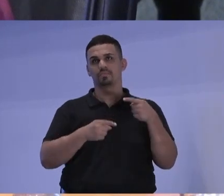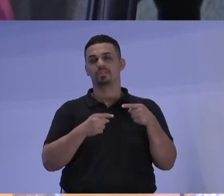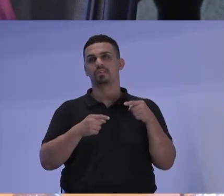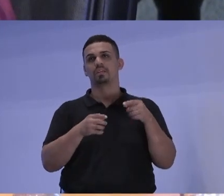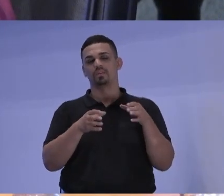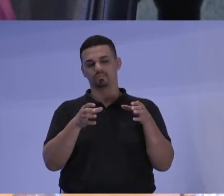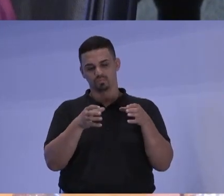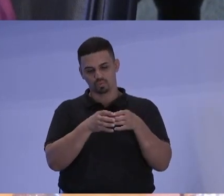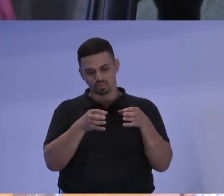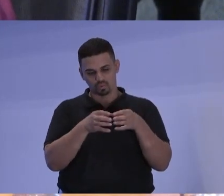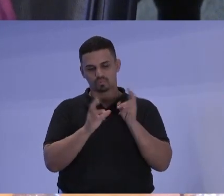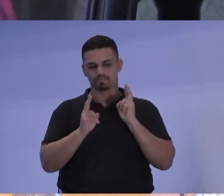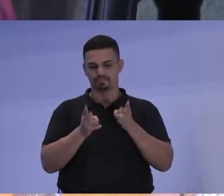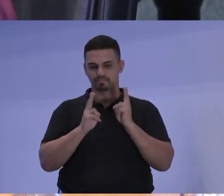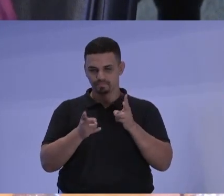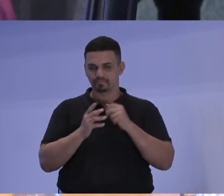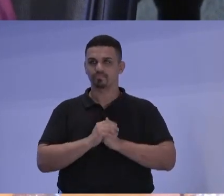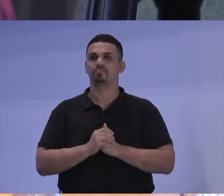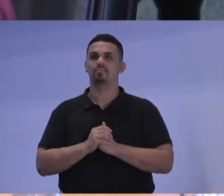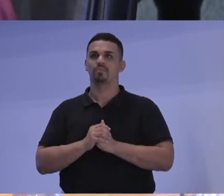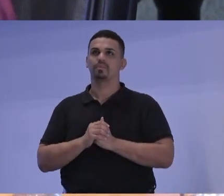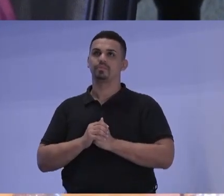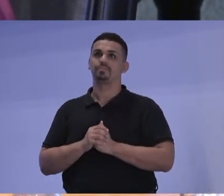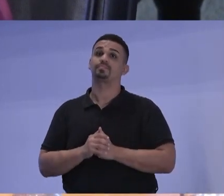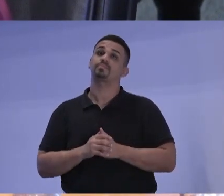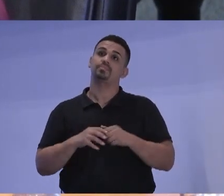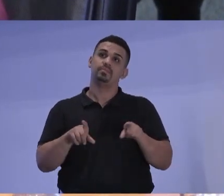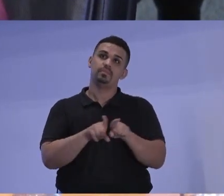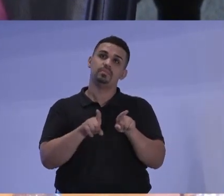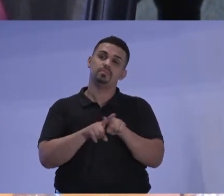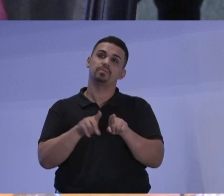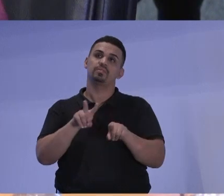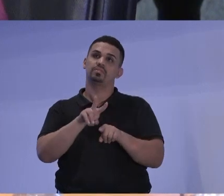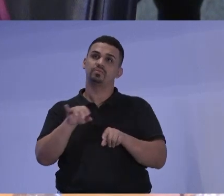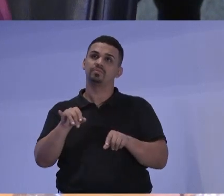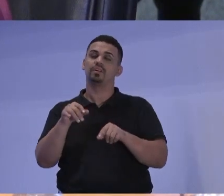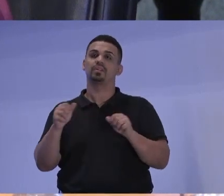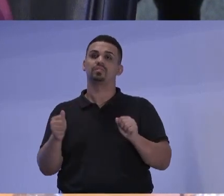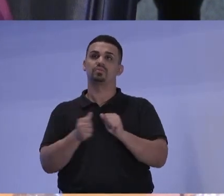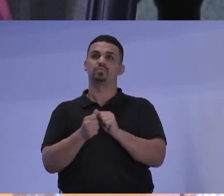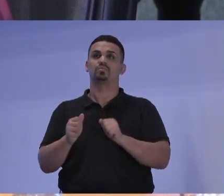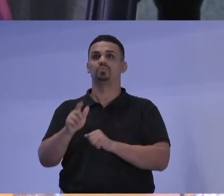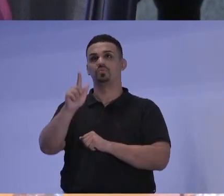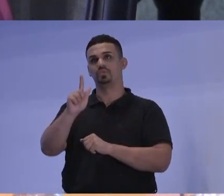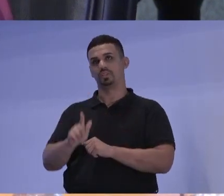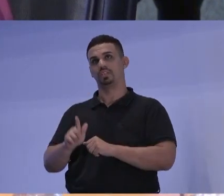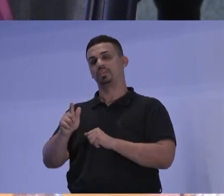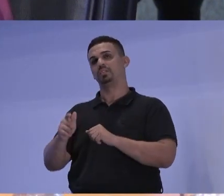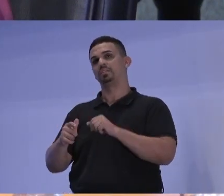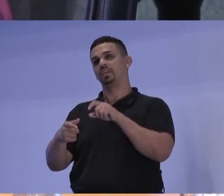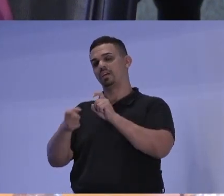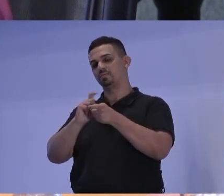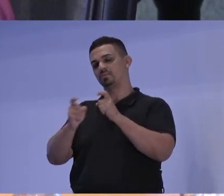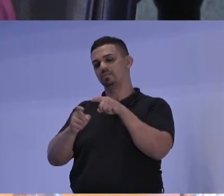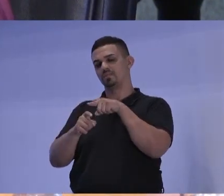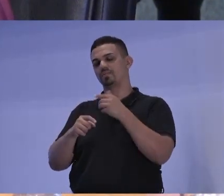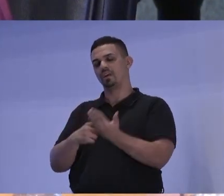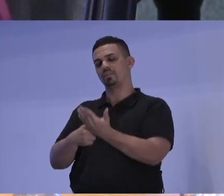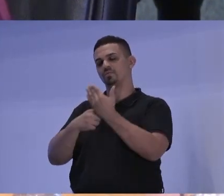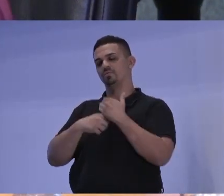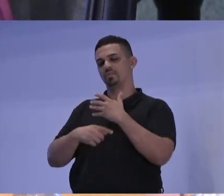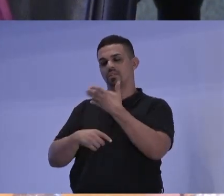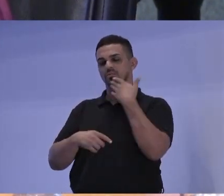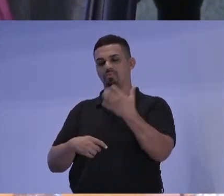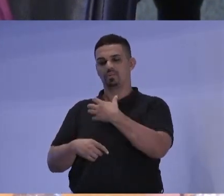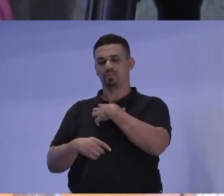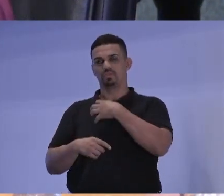comitê e também vamos resgatar agora junto à gerência de administração, que vai nos ajudar na melhor